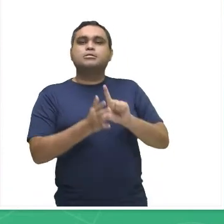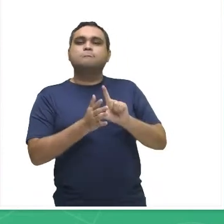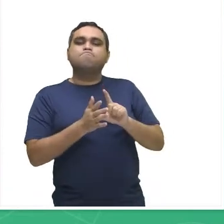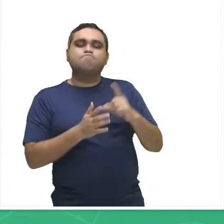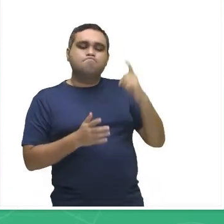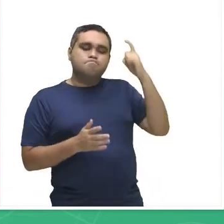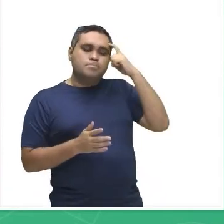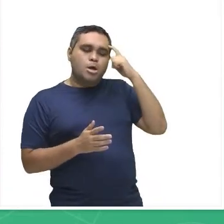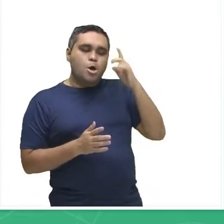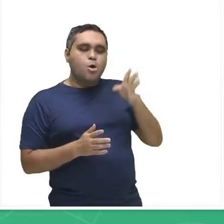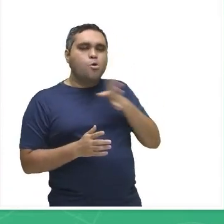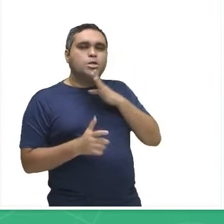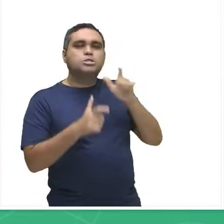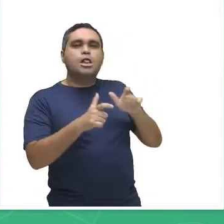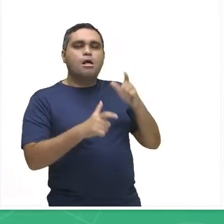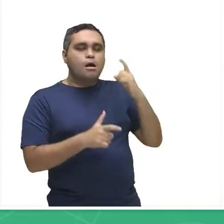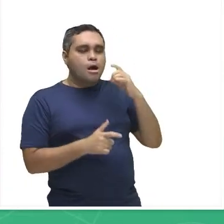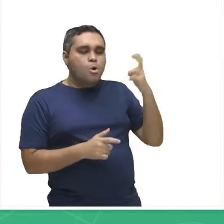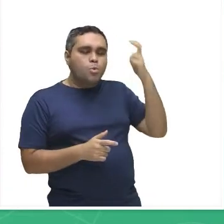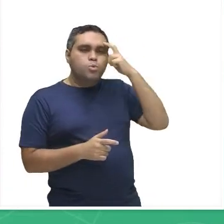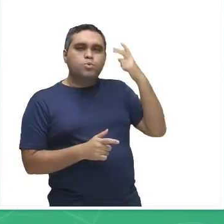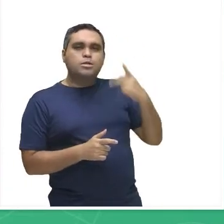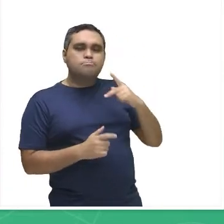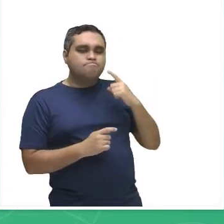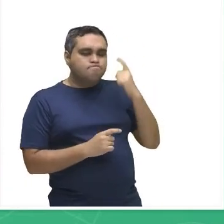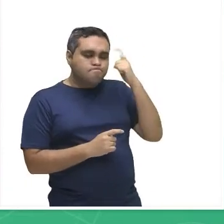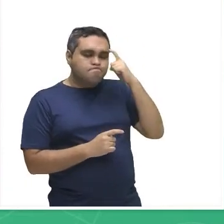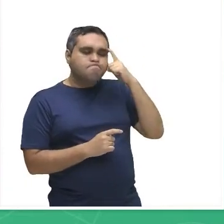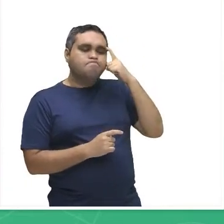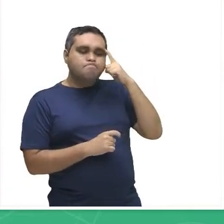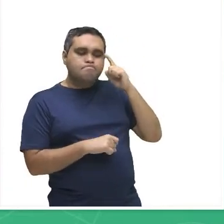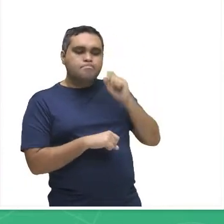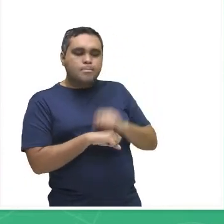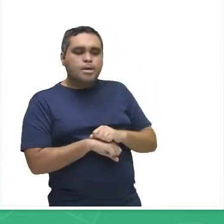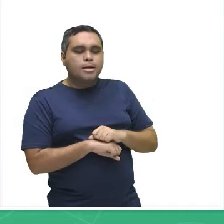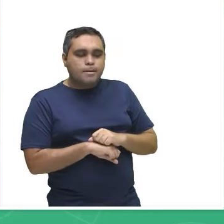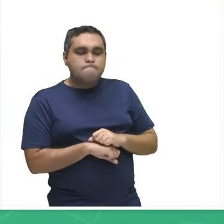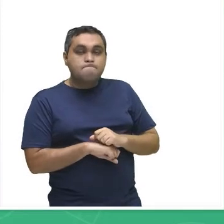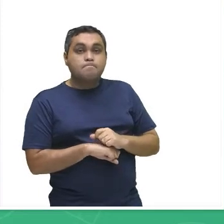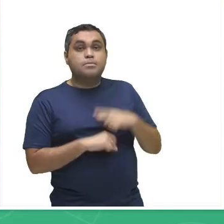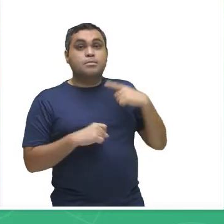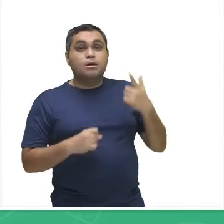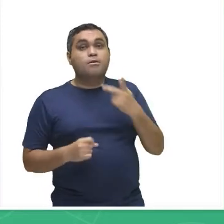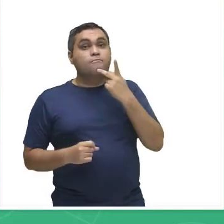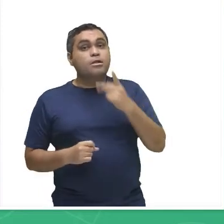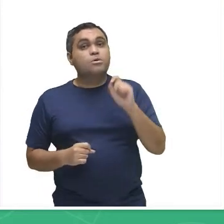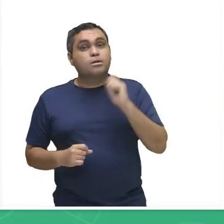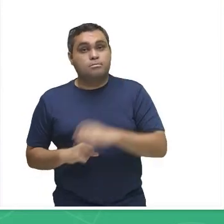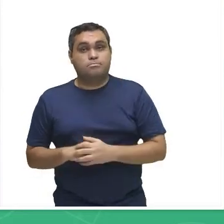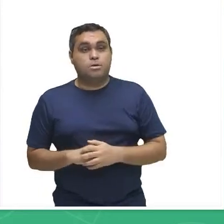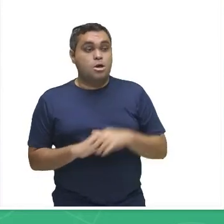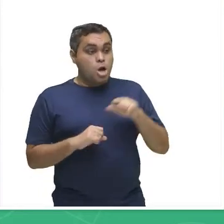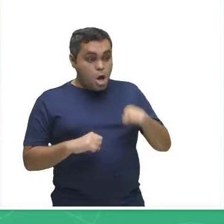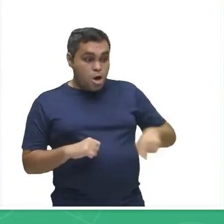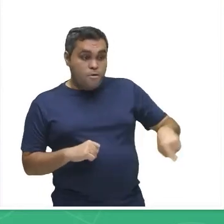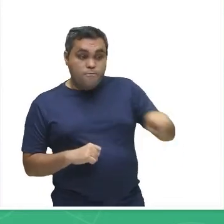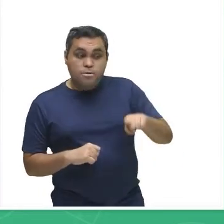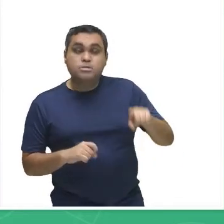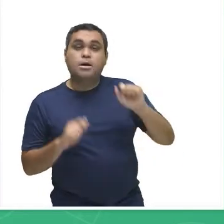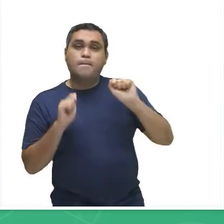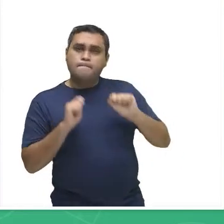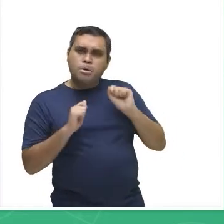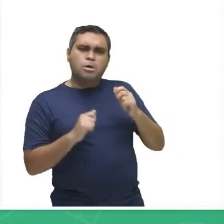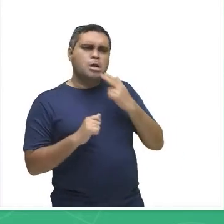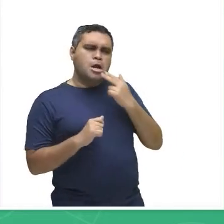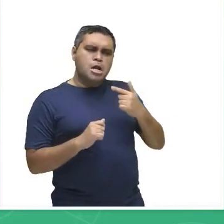ali. Então, o que ele vai dizer? Ele vai dizer para os povos que ele domina o seguinte, olha só, vocês podem continuar falando a língua de